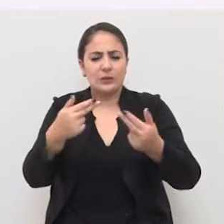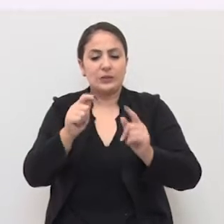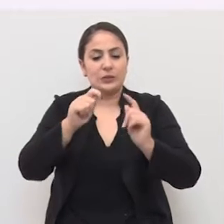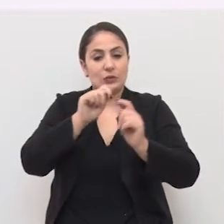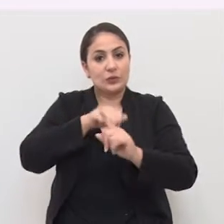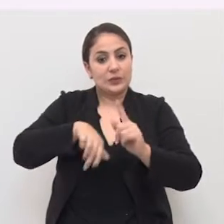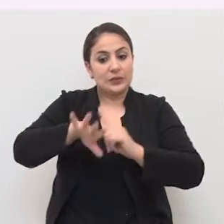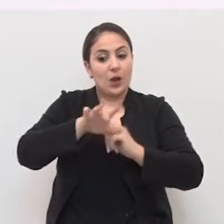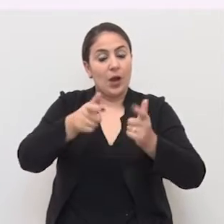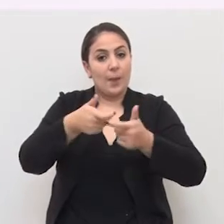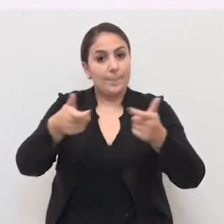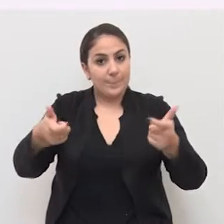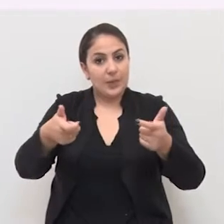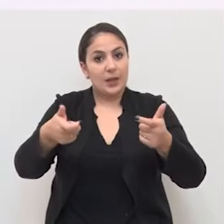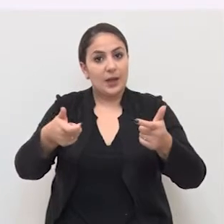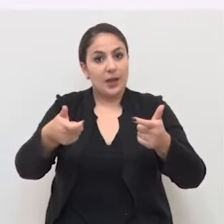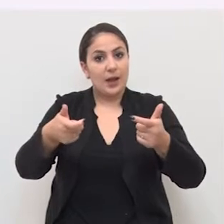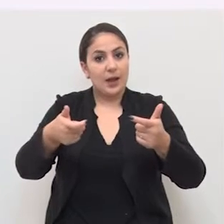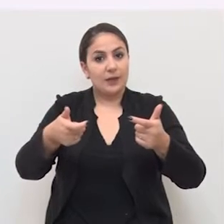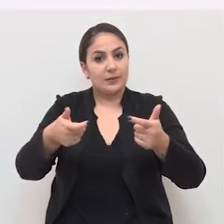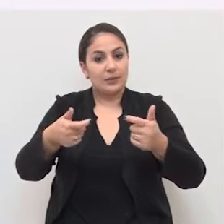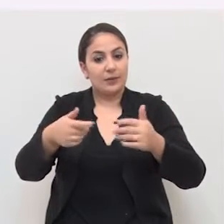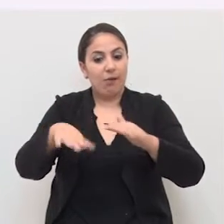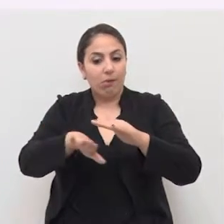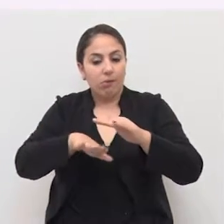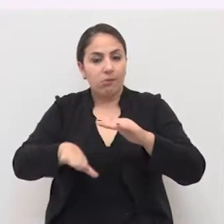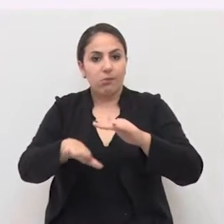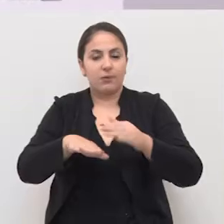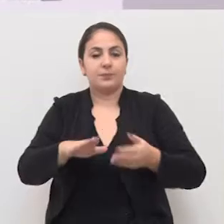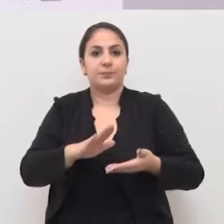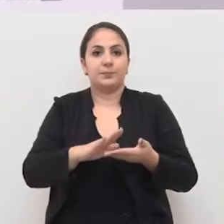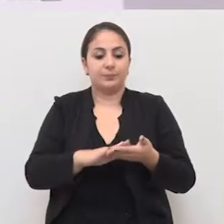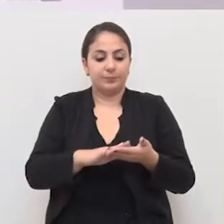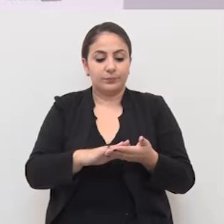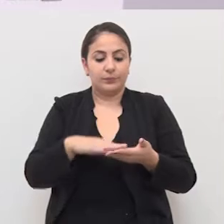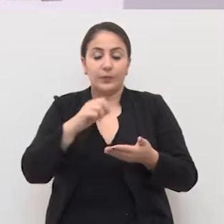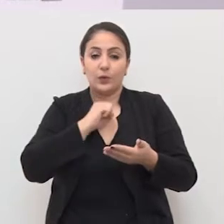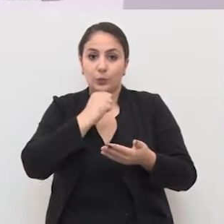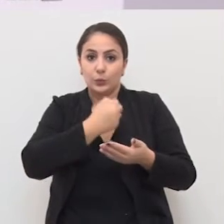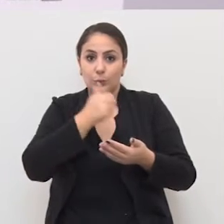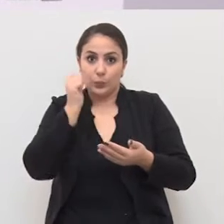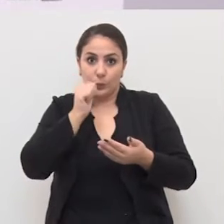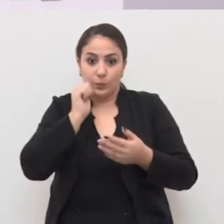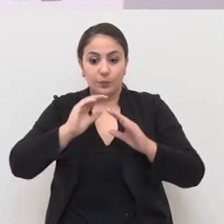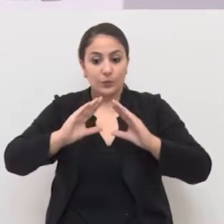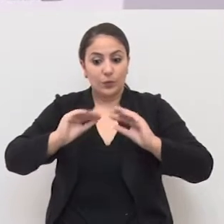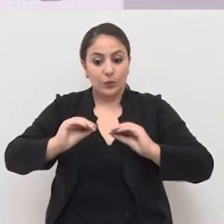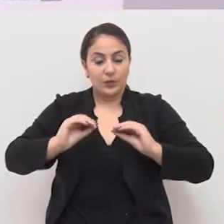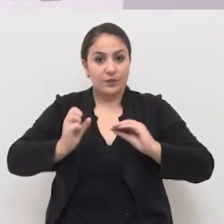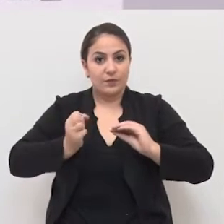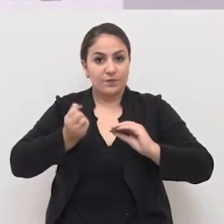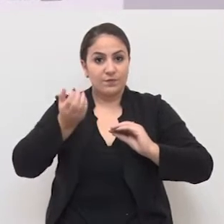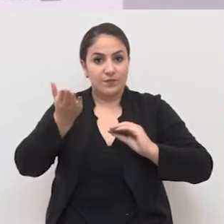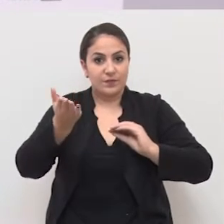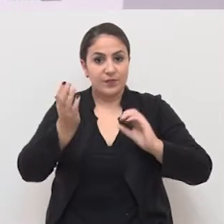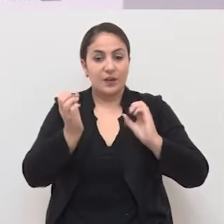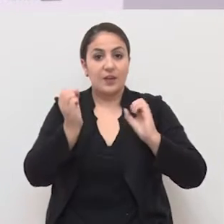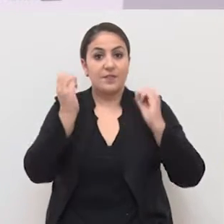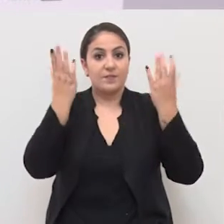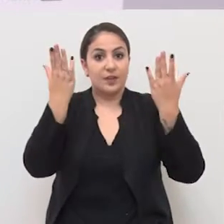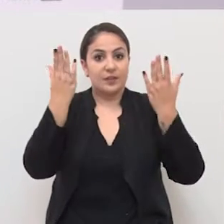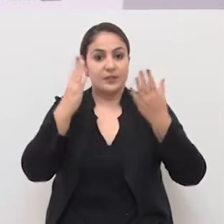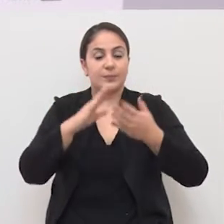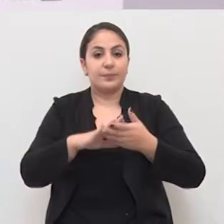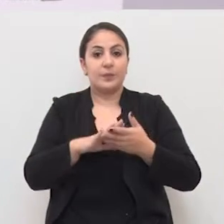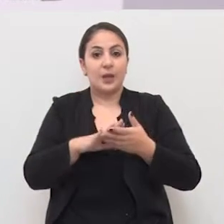condições sociais que ampliam a sua vulnerabilidade. Um grande número de mulheres que saem à noite, que estão em estabelecimentos para